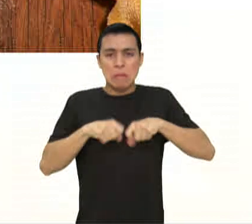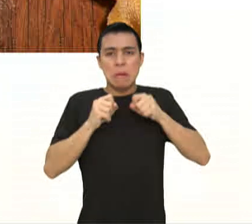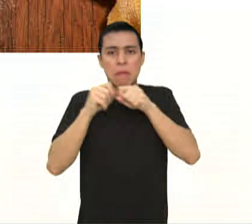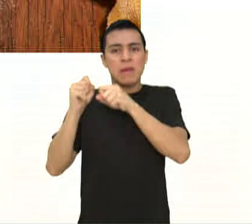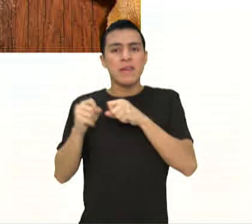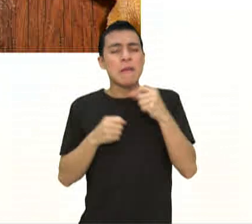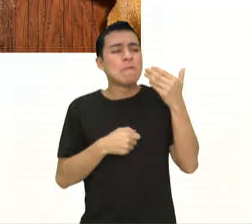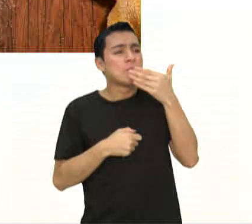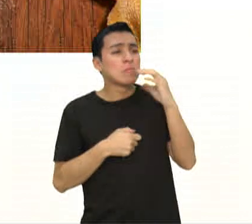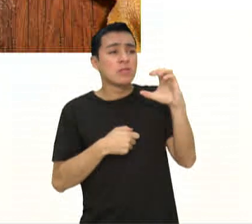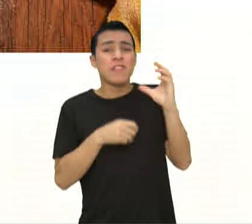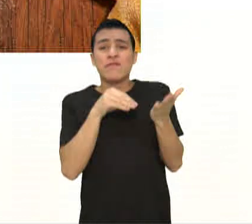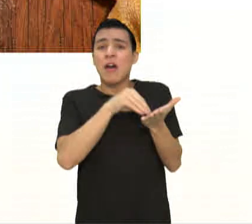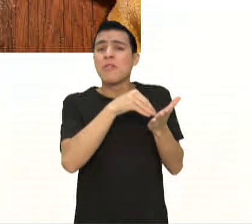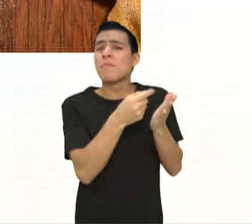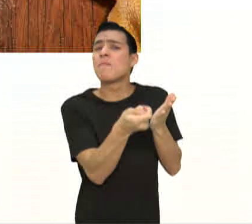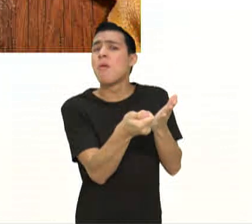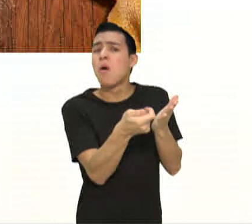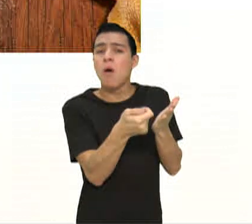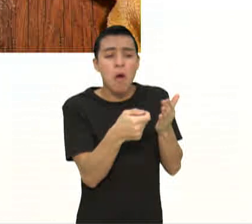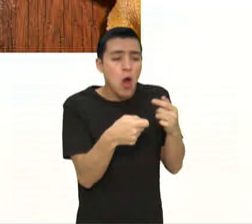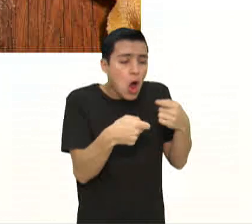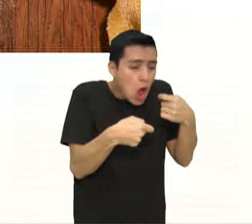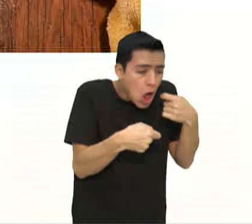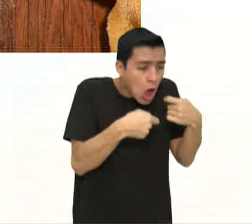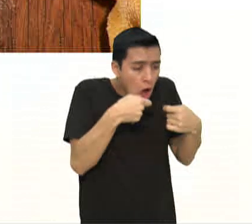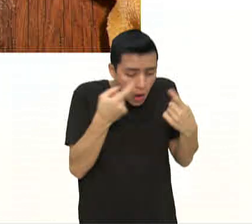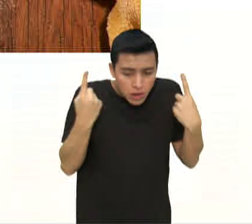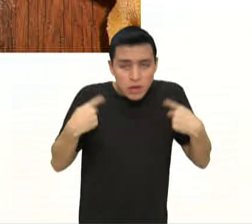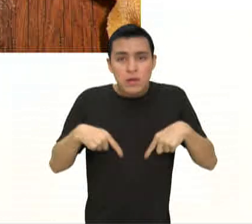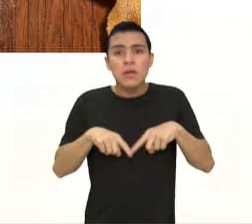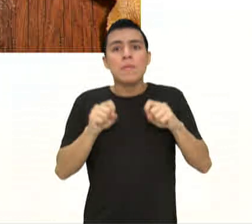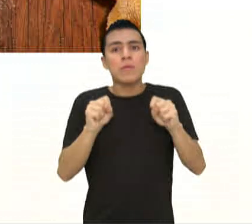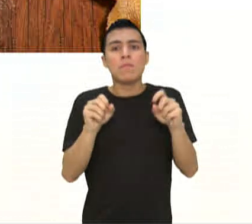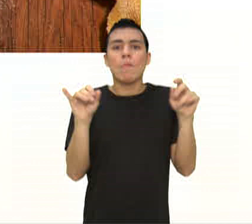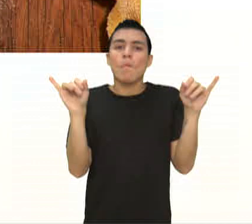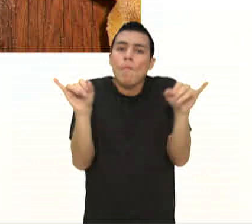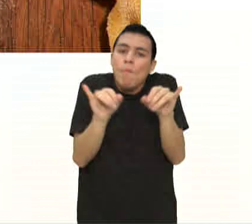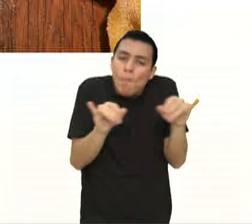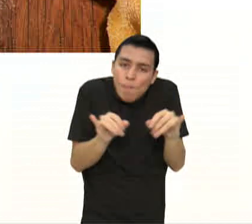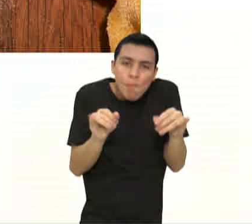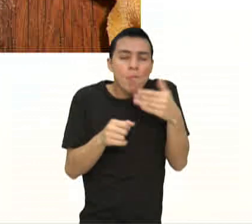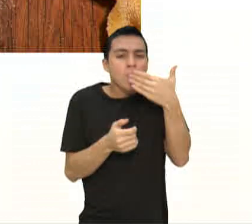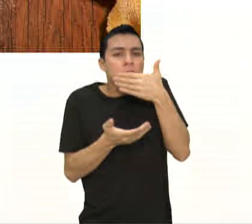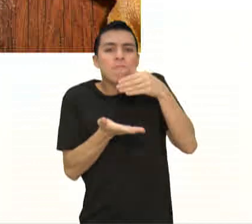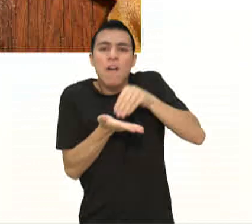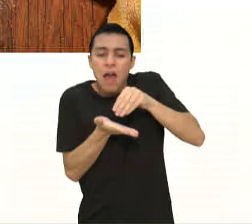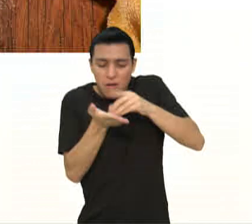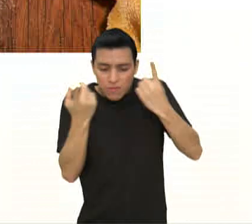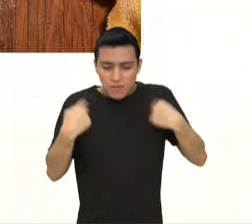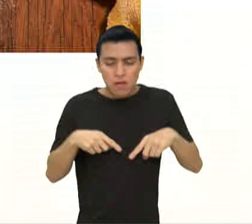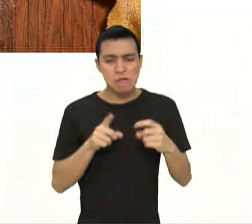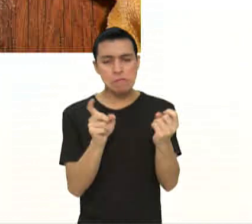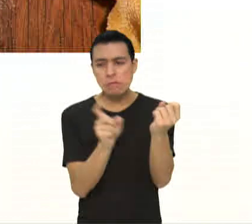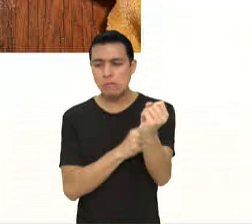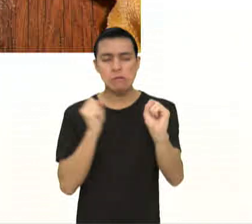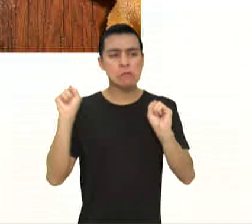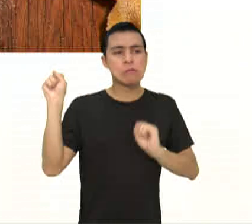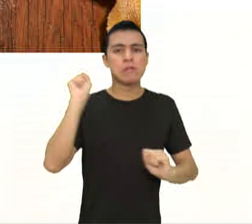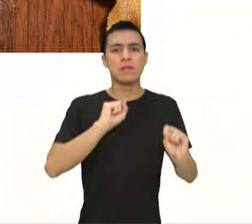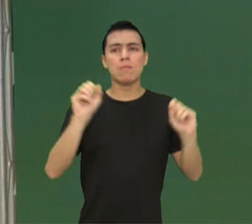quantidade insuficiente podem resultar em hipoglicemia, irritabilidade,